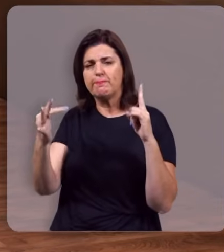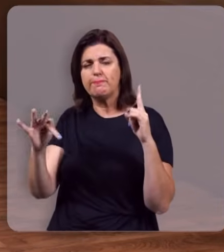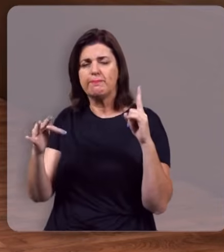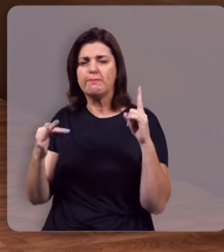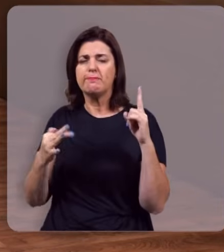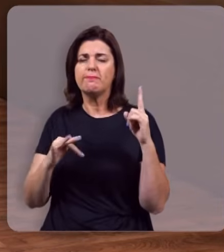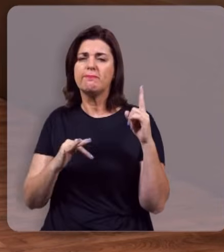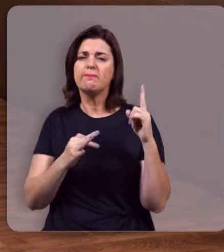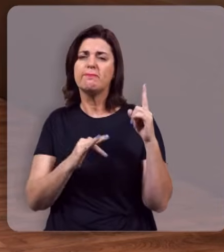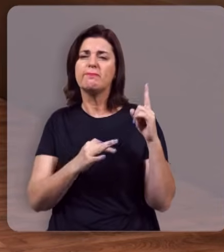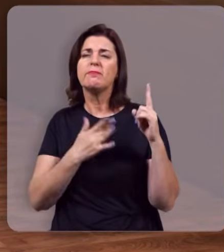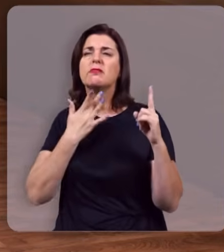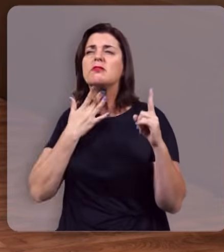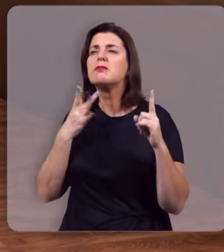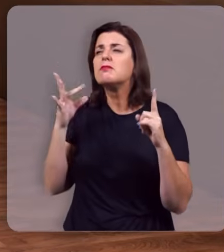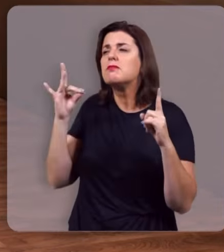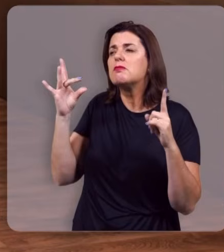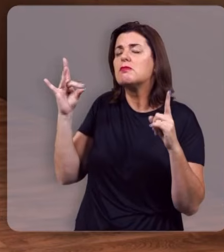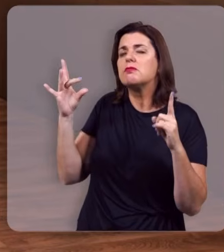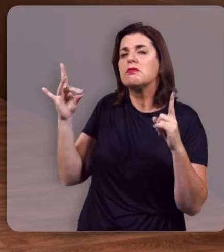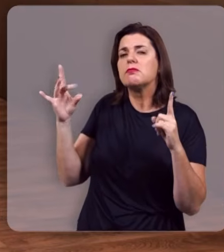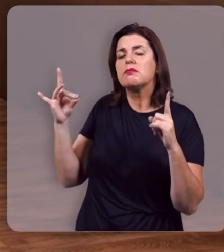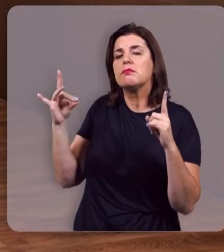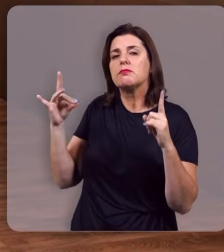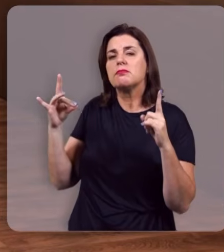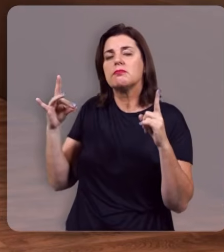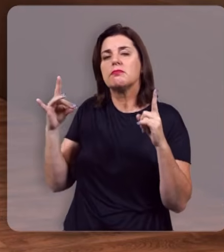dores, sede atroz.